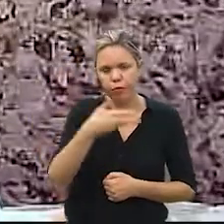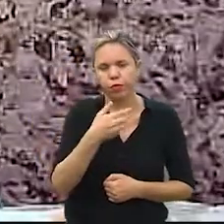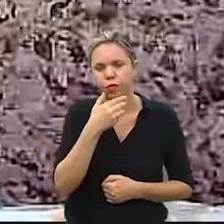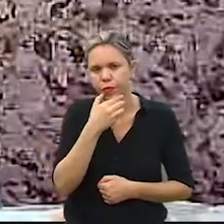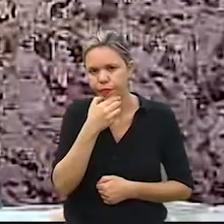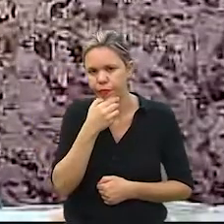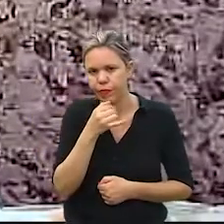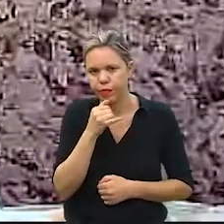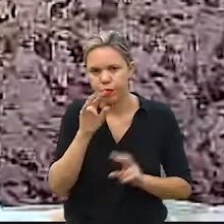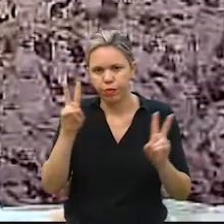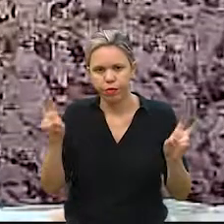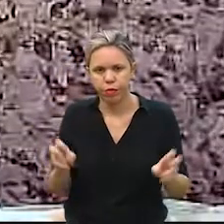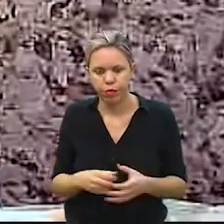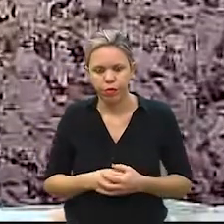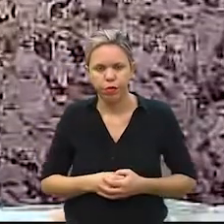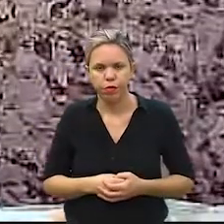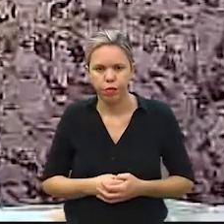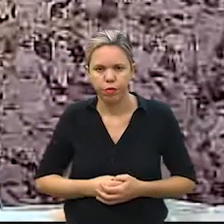a questão